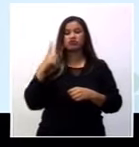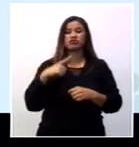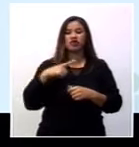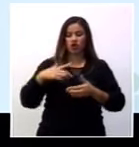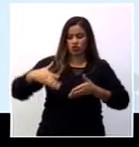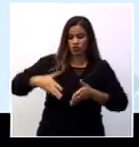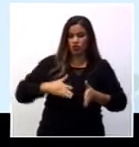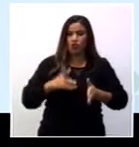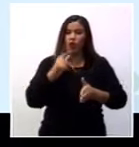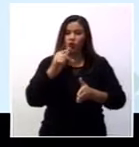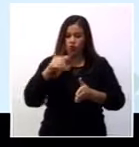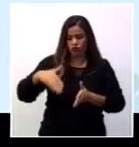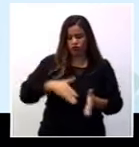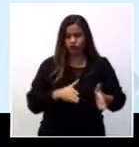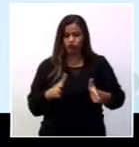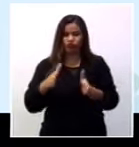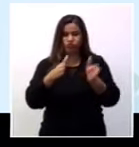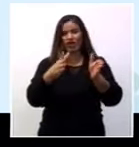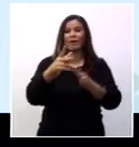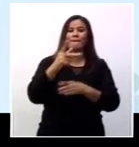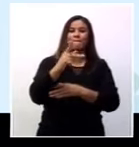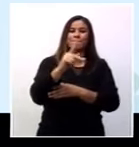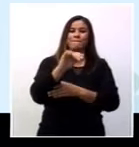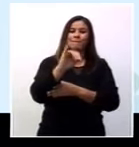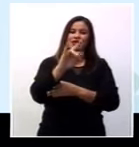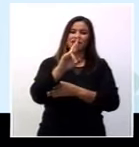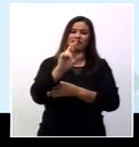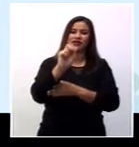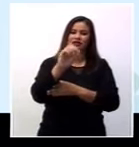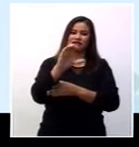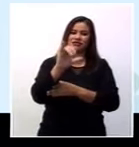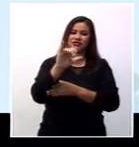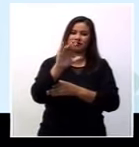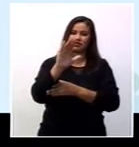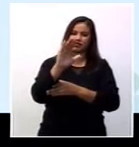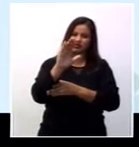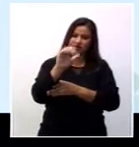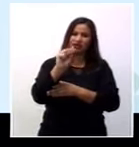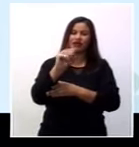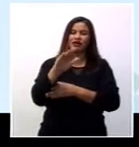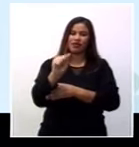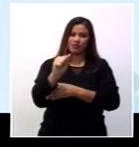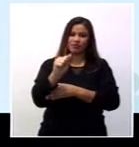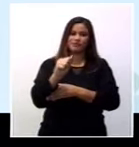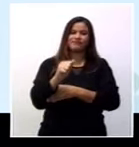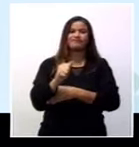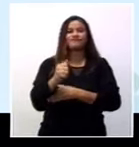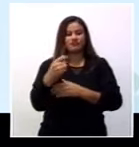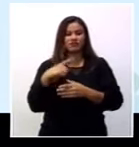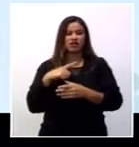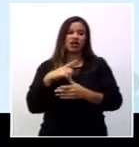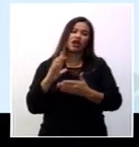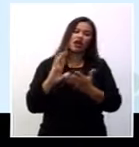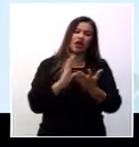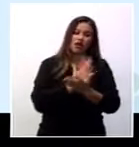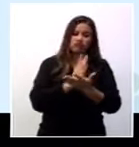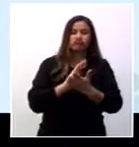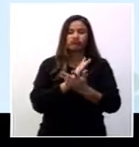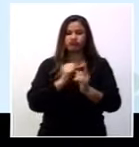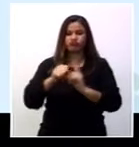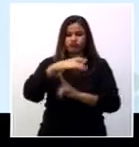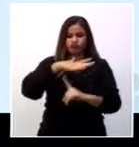tão famoso em canções, na literatura, né? E também com alguns elementos sociais e